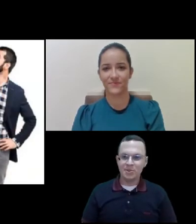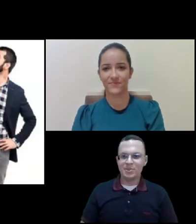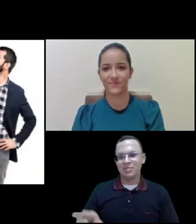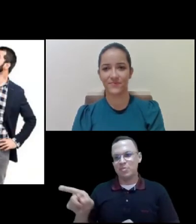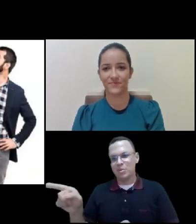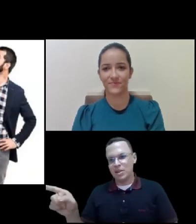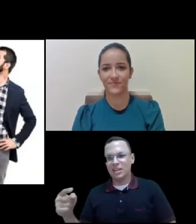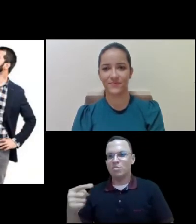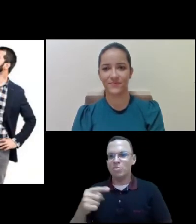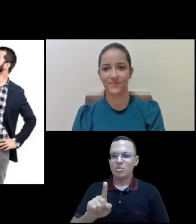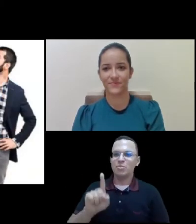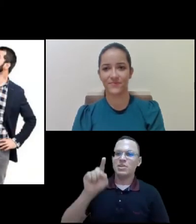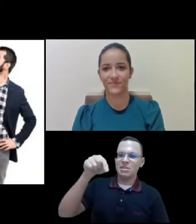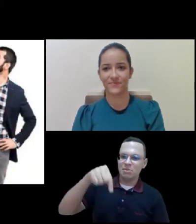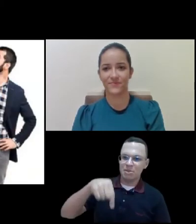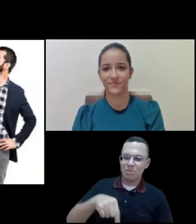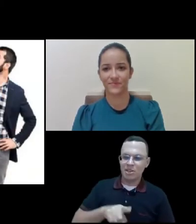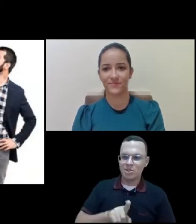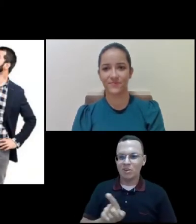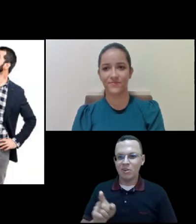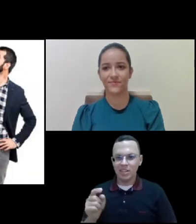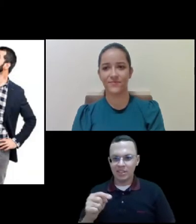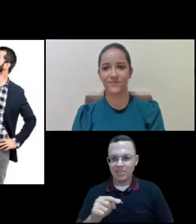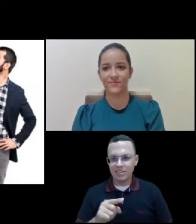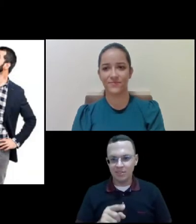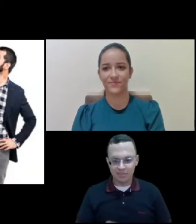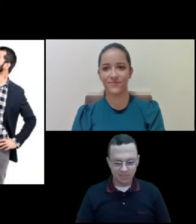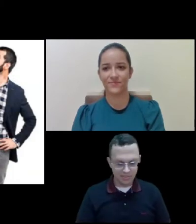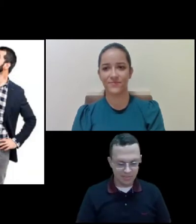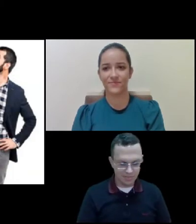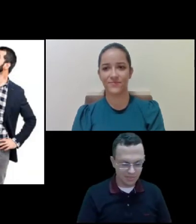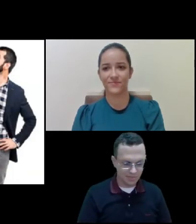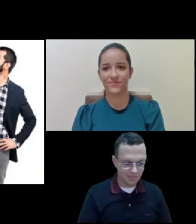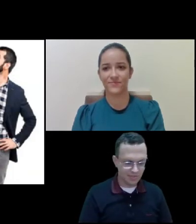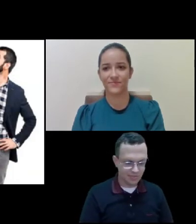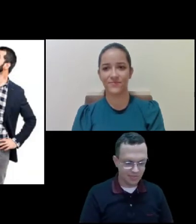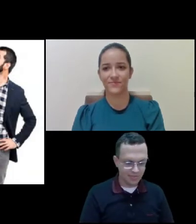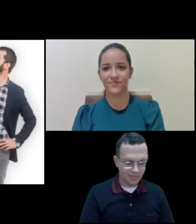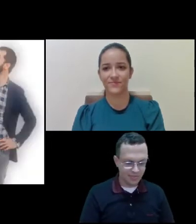Mesma coisa. Para um lado, para o outro, para cima, para baixo. Então, a orientação.